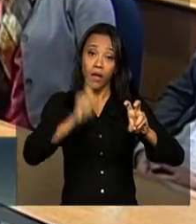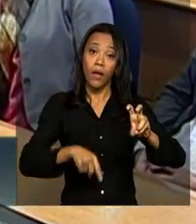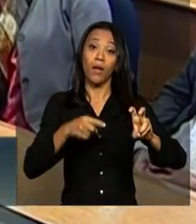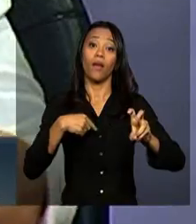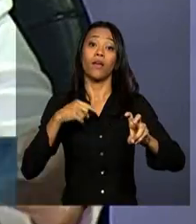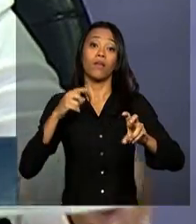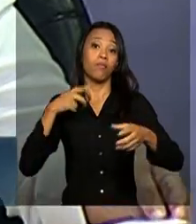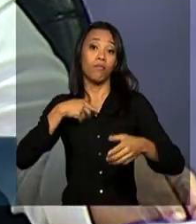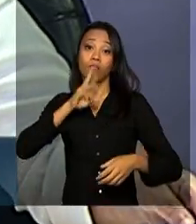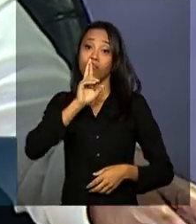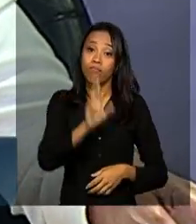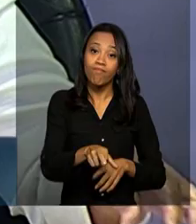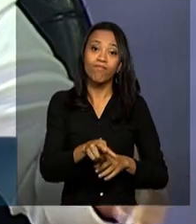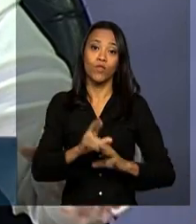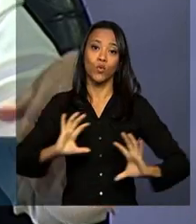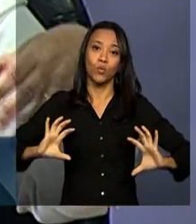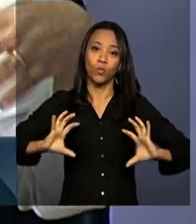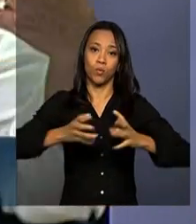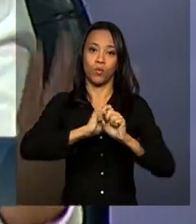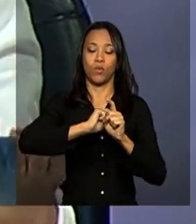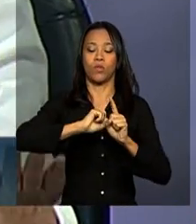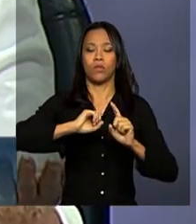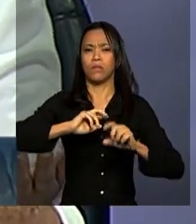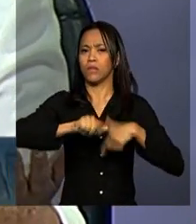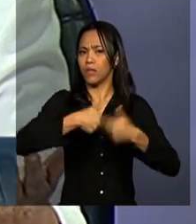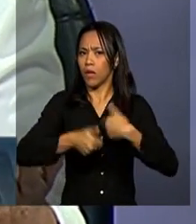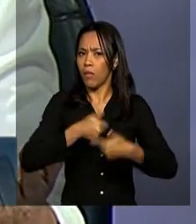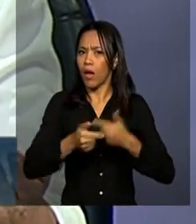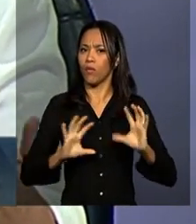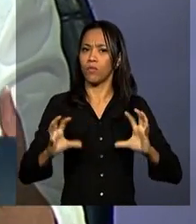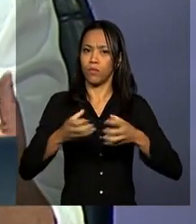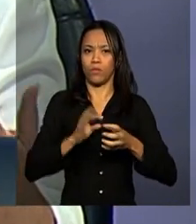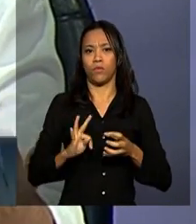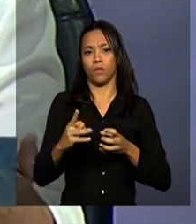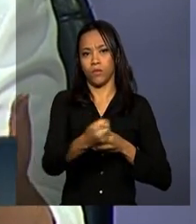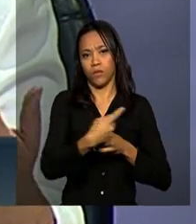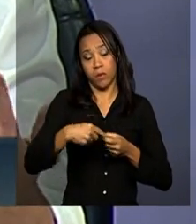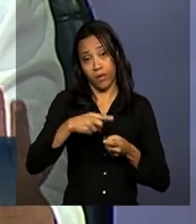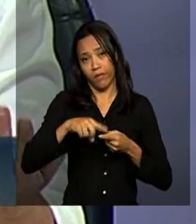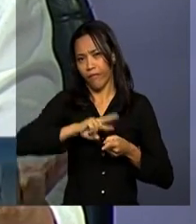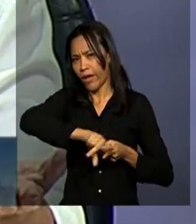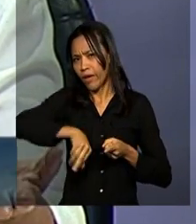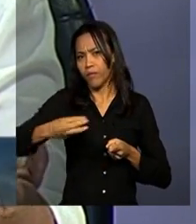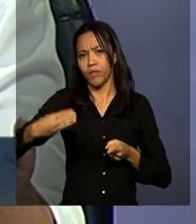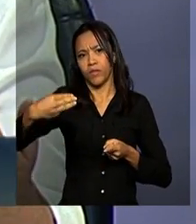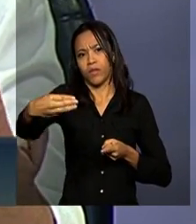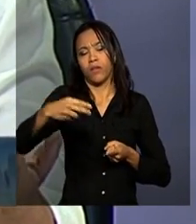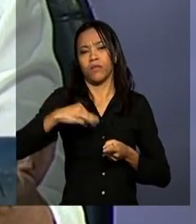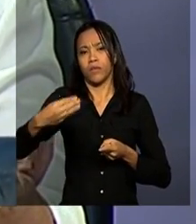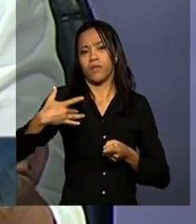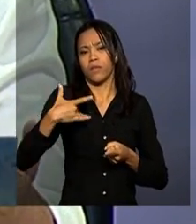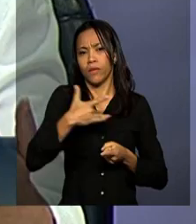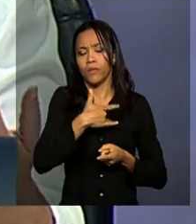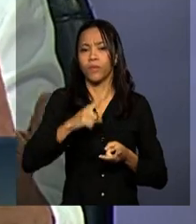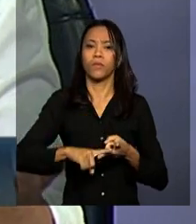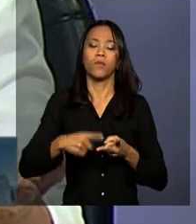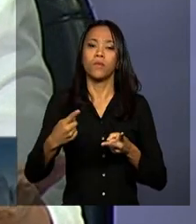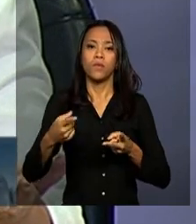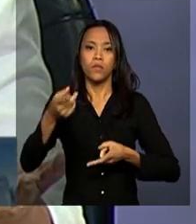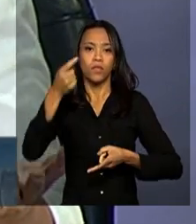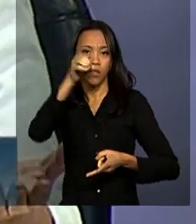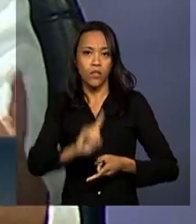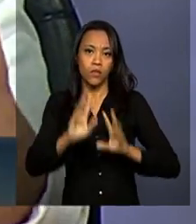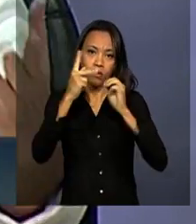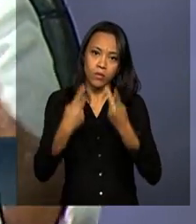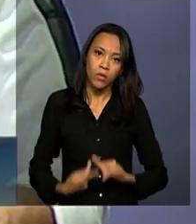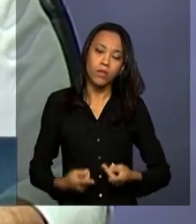trabalho conjunto dos quatro ministérios, né, aqui o Ministério da Saúde, Direitos Humanos, Política para as Mulheres e